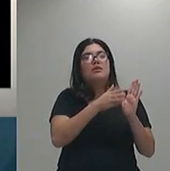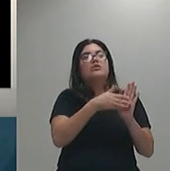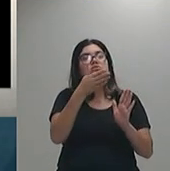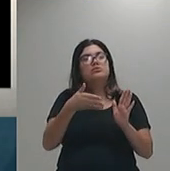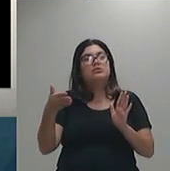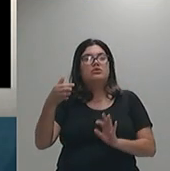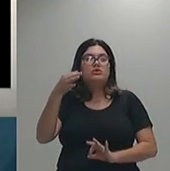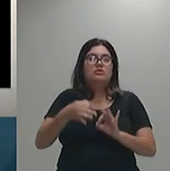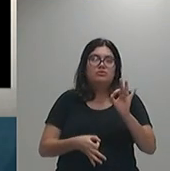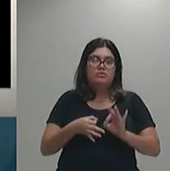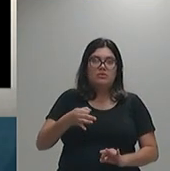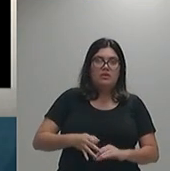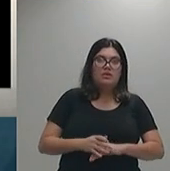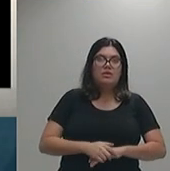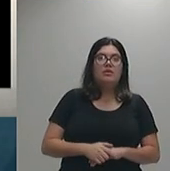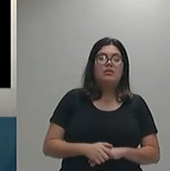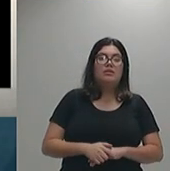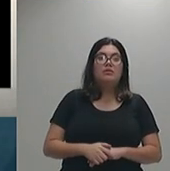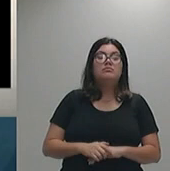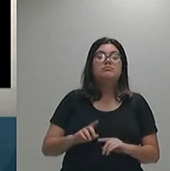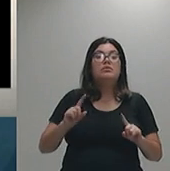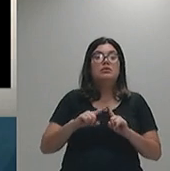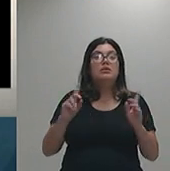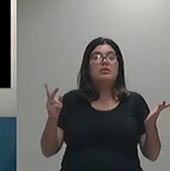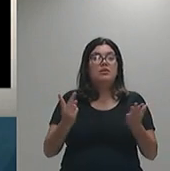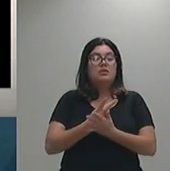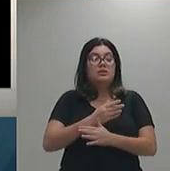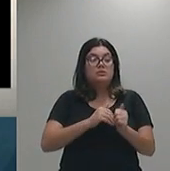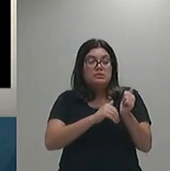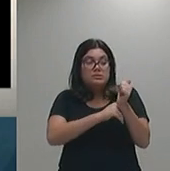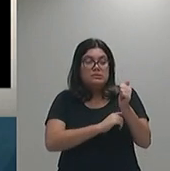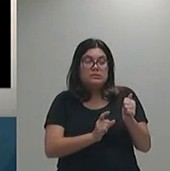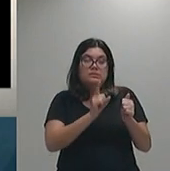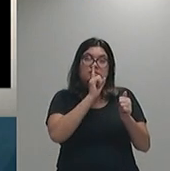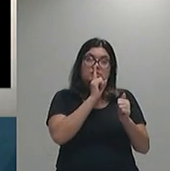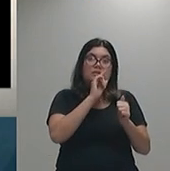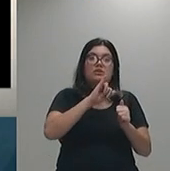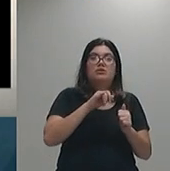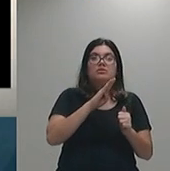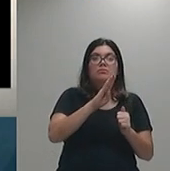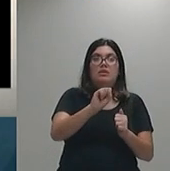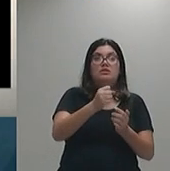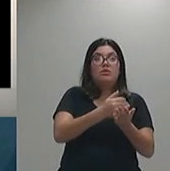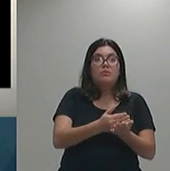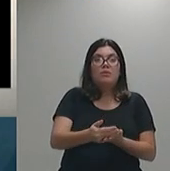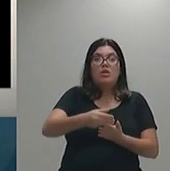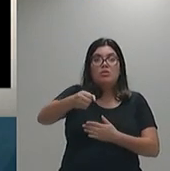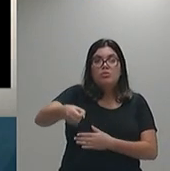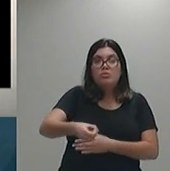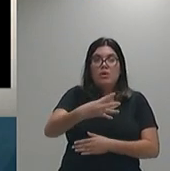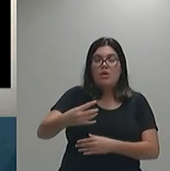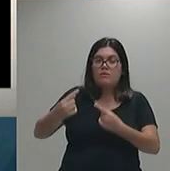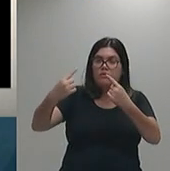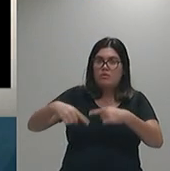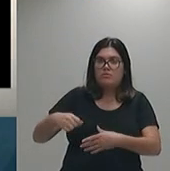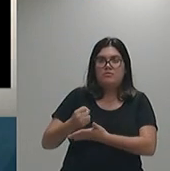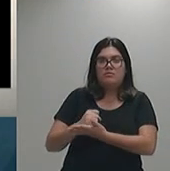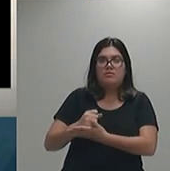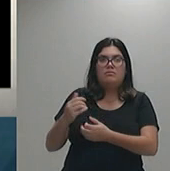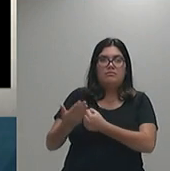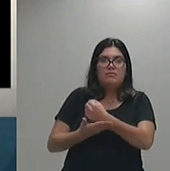que em silêncio a JBS inicia uma nova arbitragem com outros controladores Com base no artigo